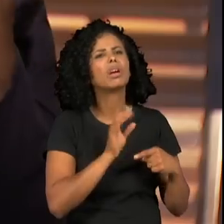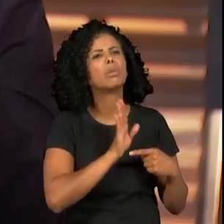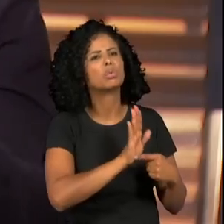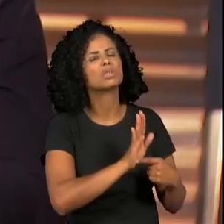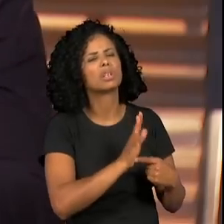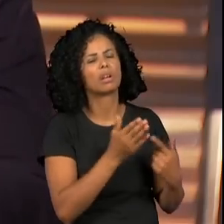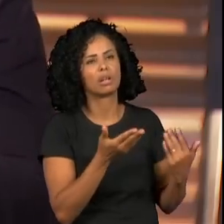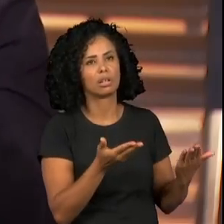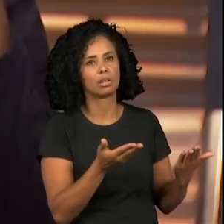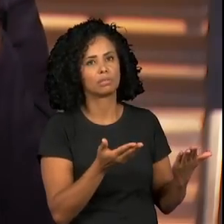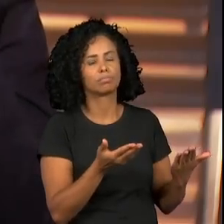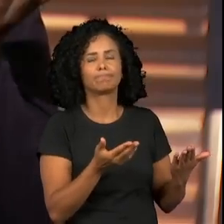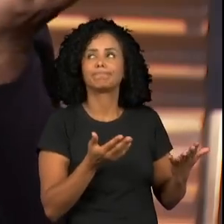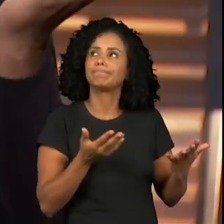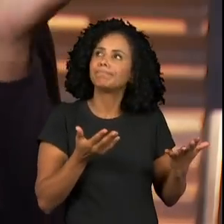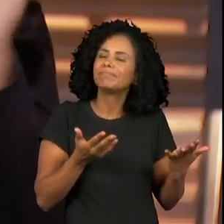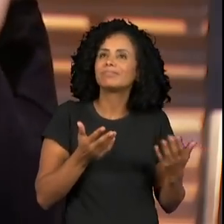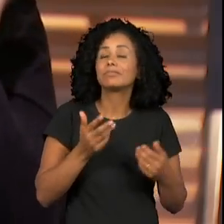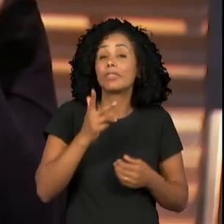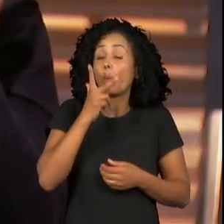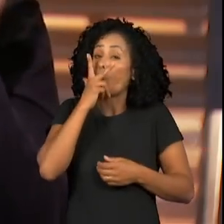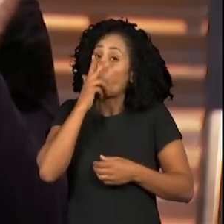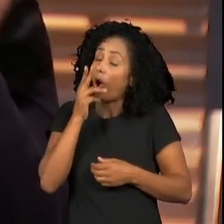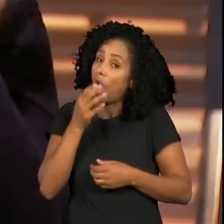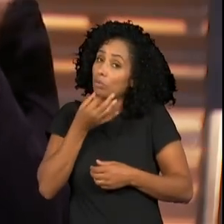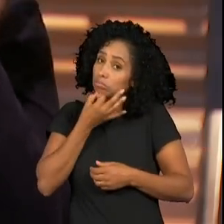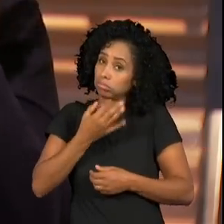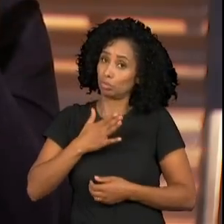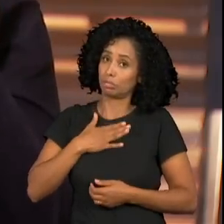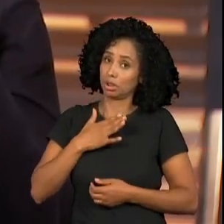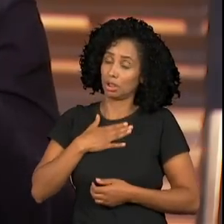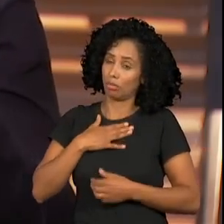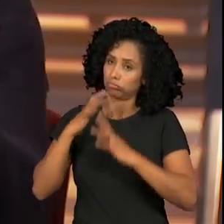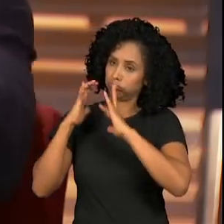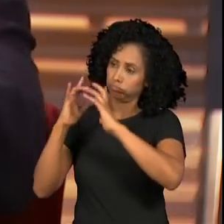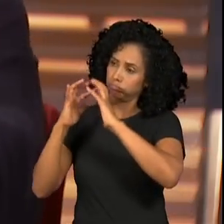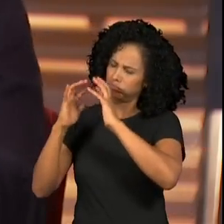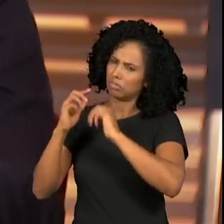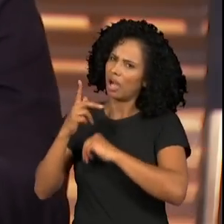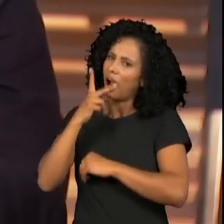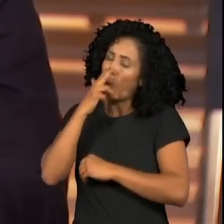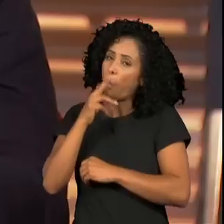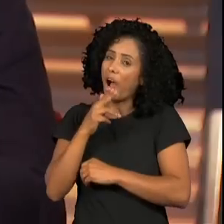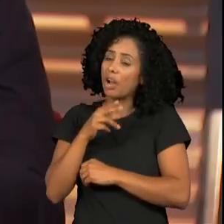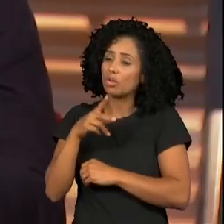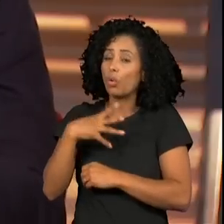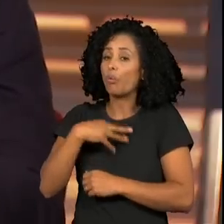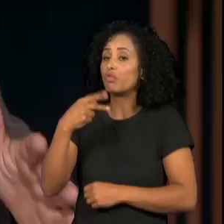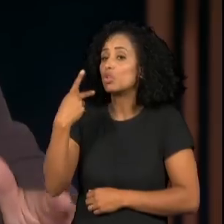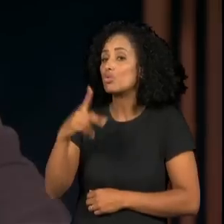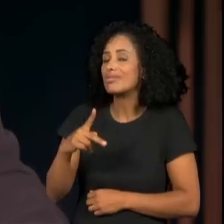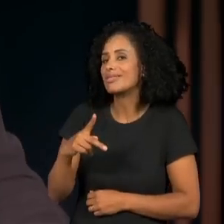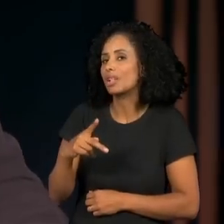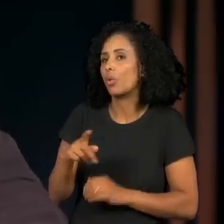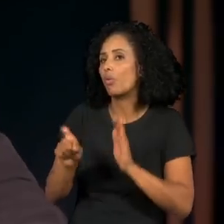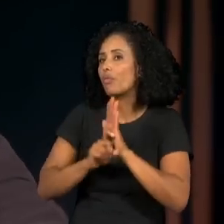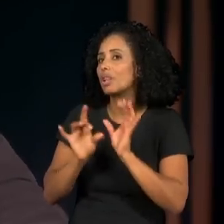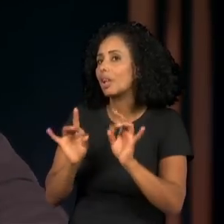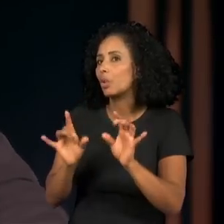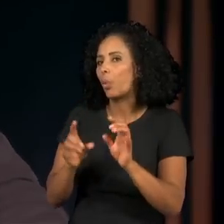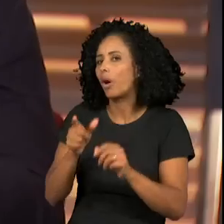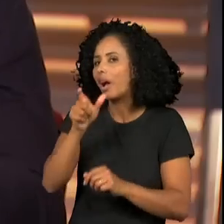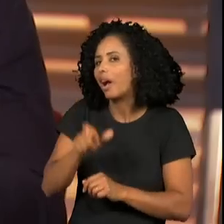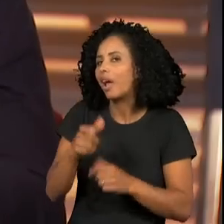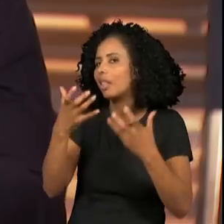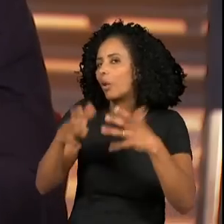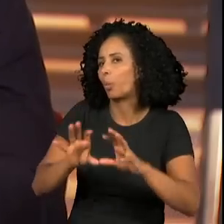acho que ele, assim, na minha visão, na minha cabeça, eu acho que ele, nem ele quer que o filho dele seja bandido. Ele tem filho bandido, lá, né? É. Ele não quer que o